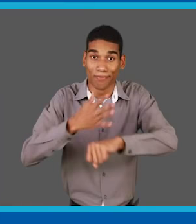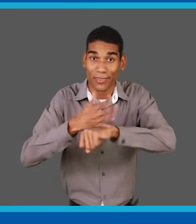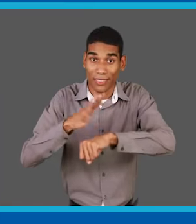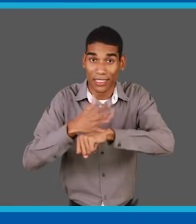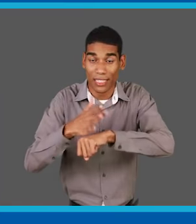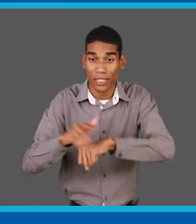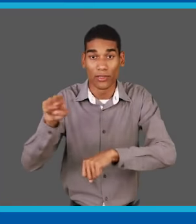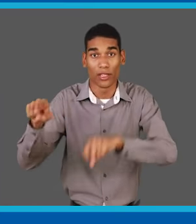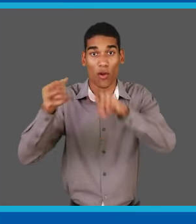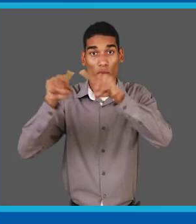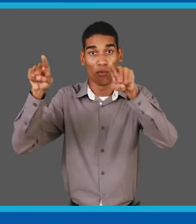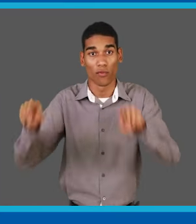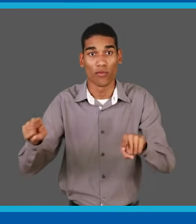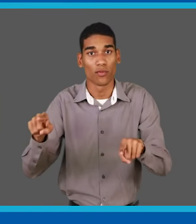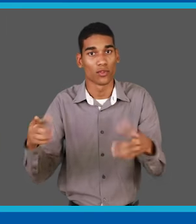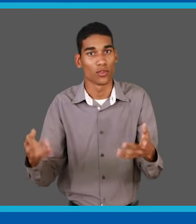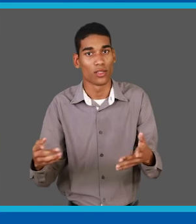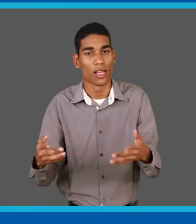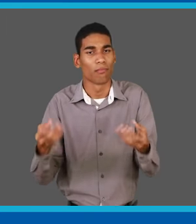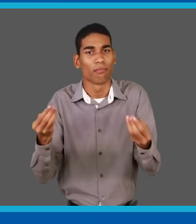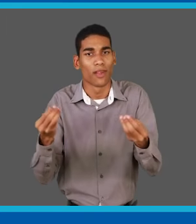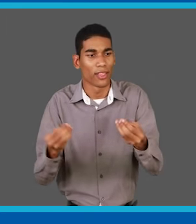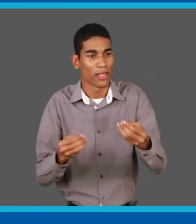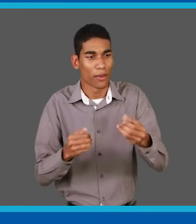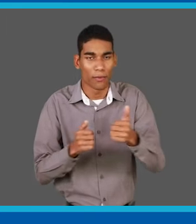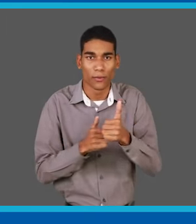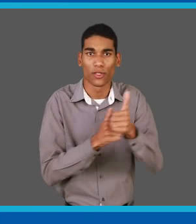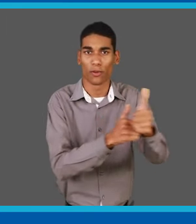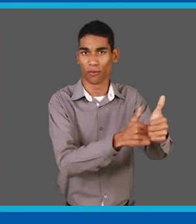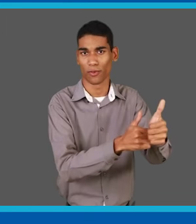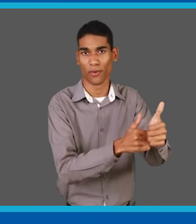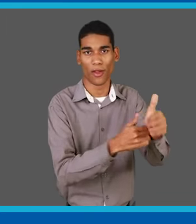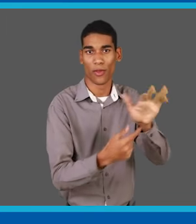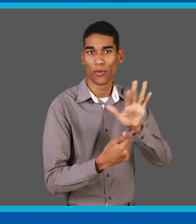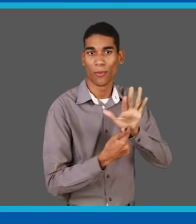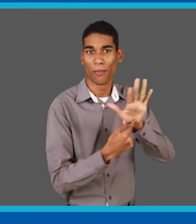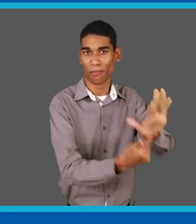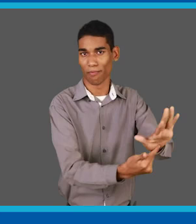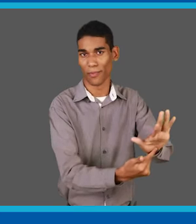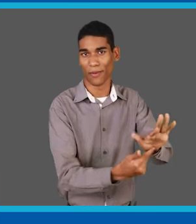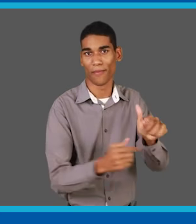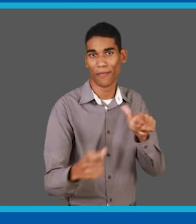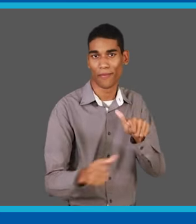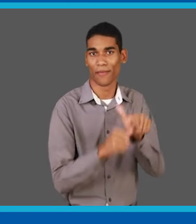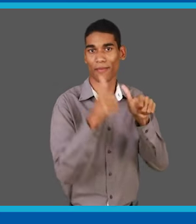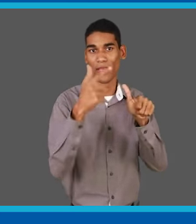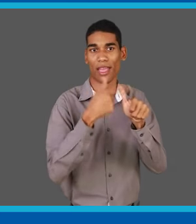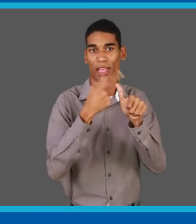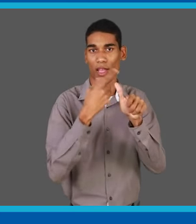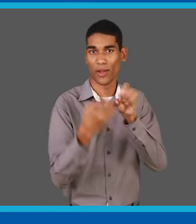Treine os funcionários para seguirem todos os procedimentos do primeiro atendimento. Mostre como